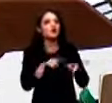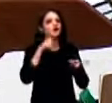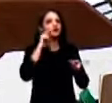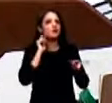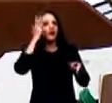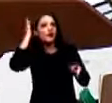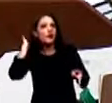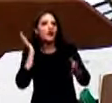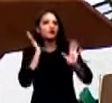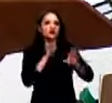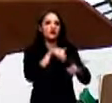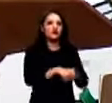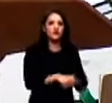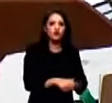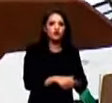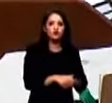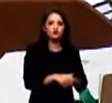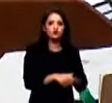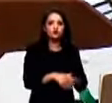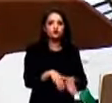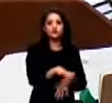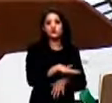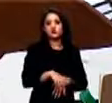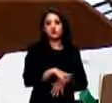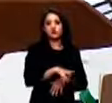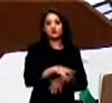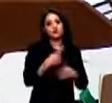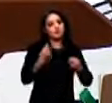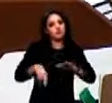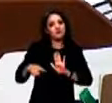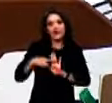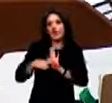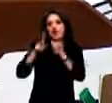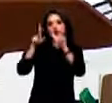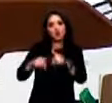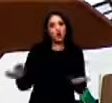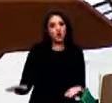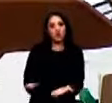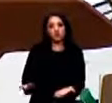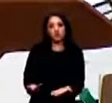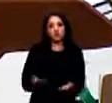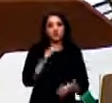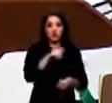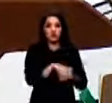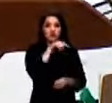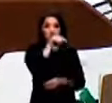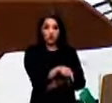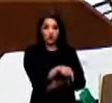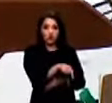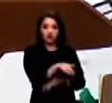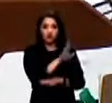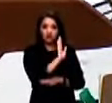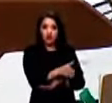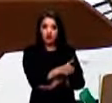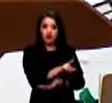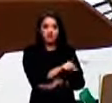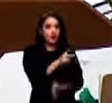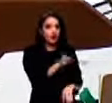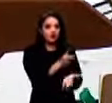Marco Aurélio, seguirão a regra, se eventualmente aprovada, de hoje. Ou seja, os votos lançados em todos eles